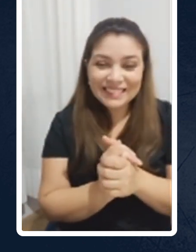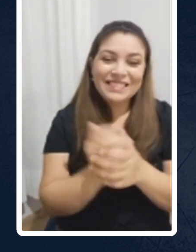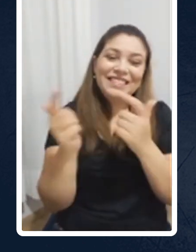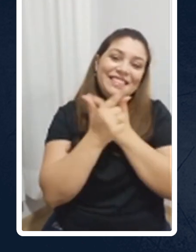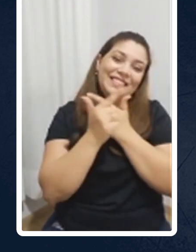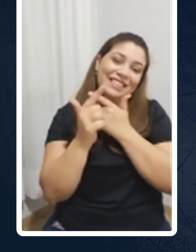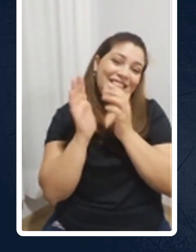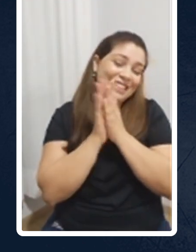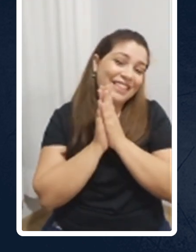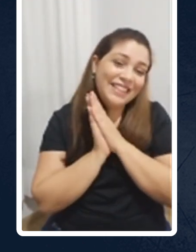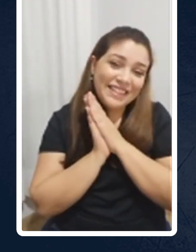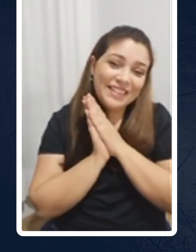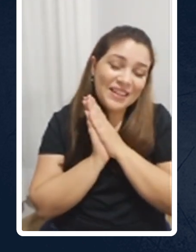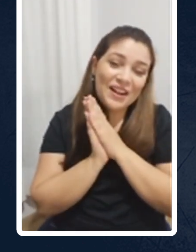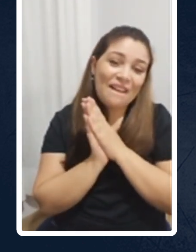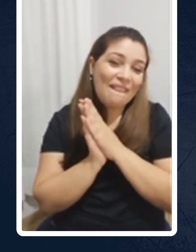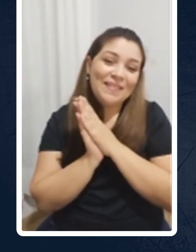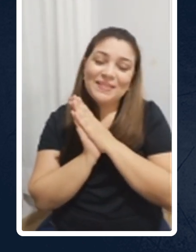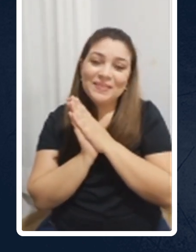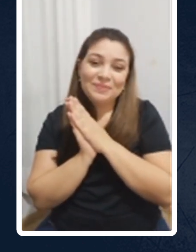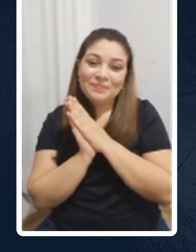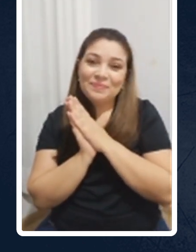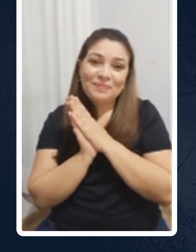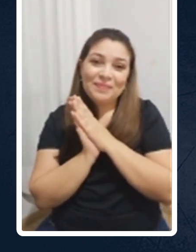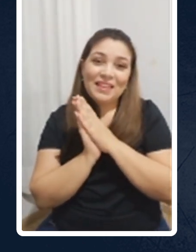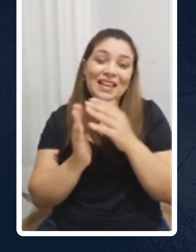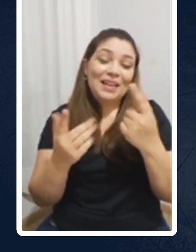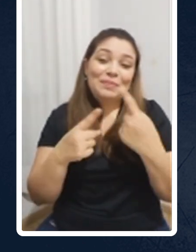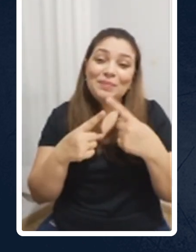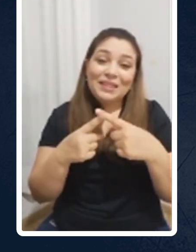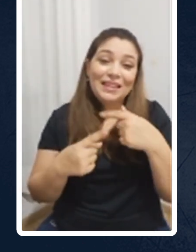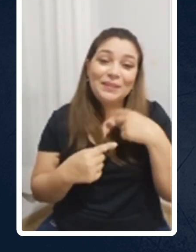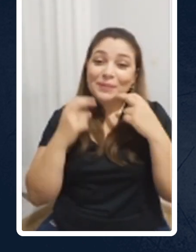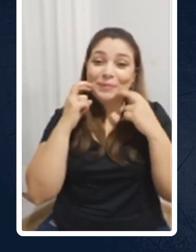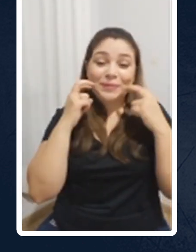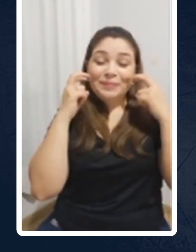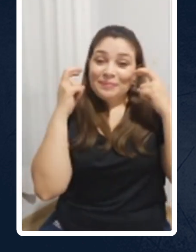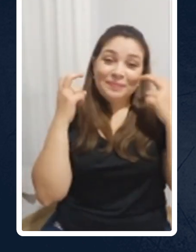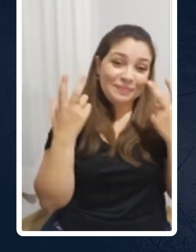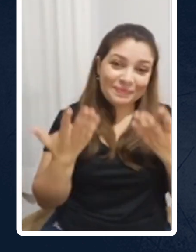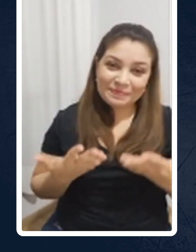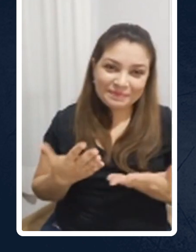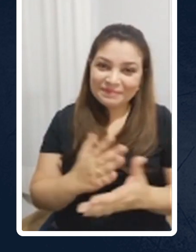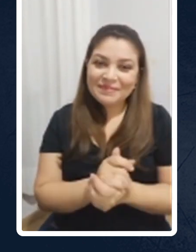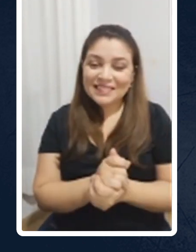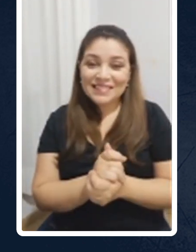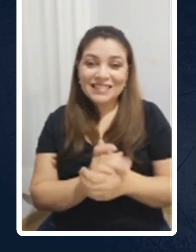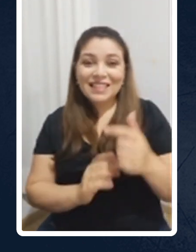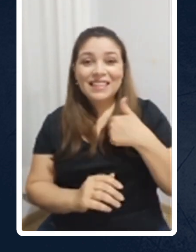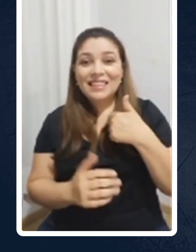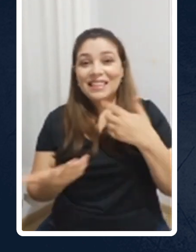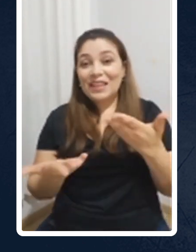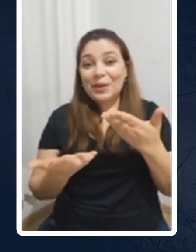Não. Eu estou um pouco encabulada pelo horário. Eles não estavam preparados para ficar tanto